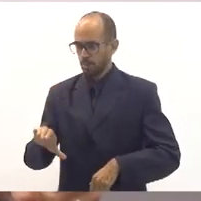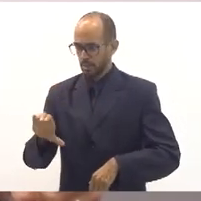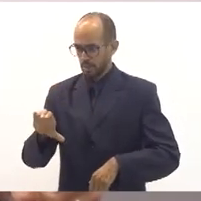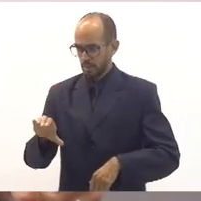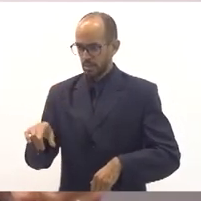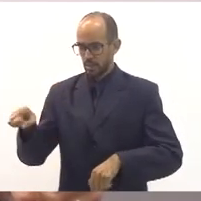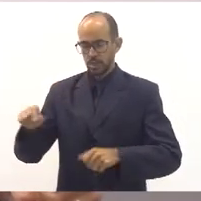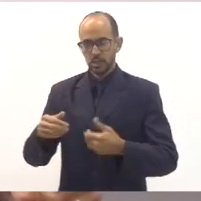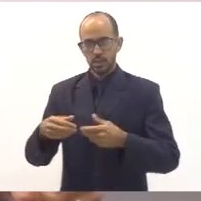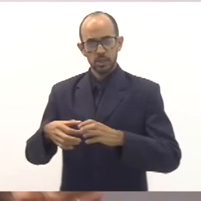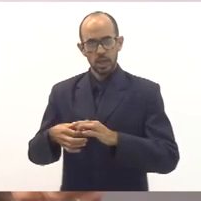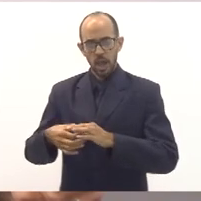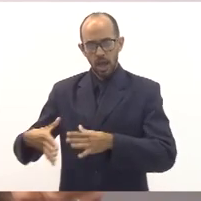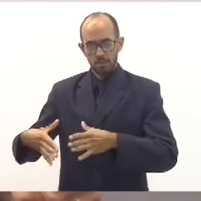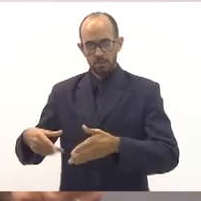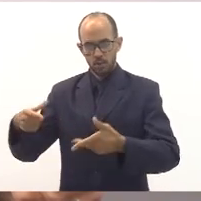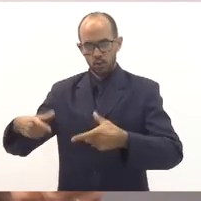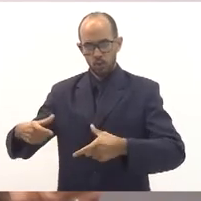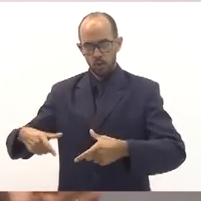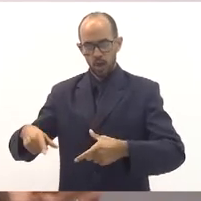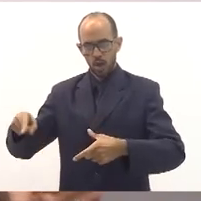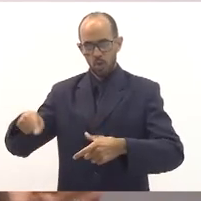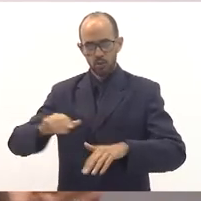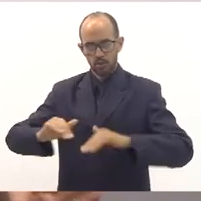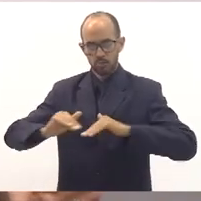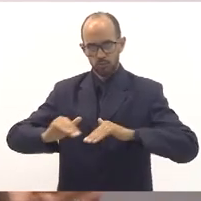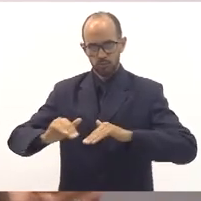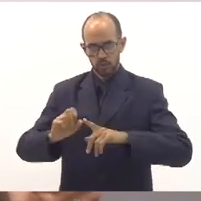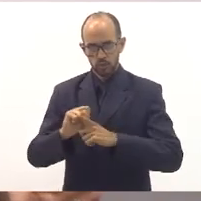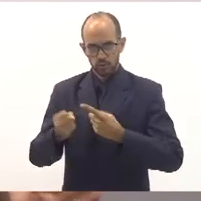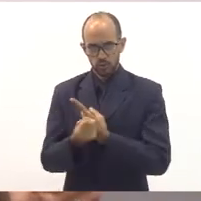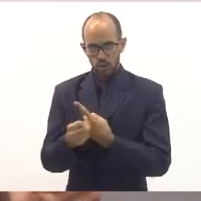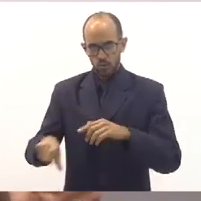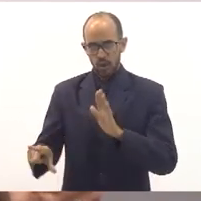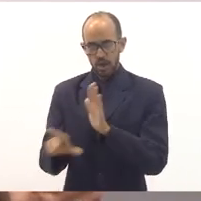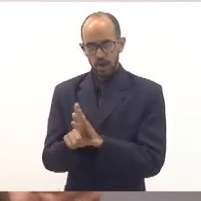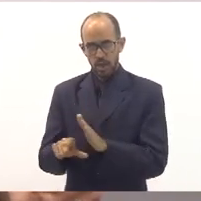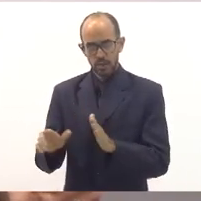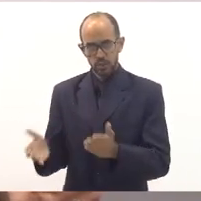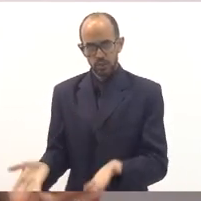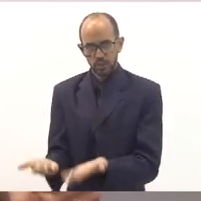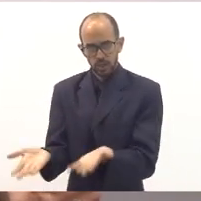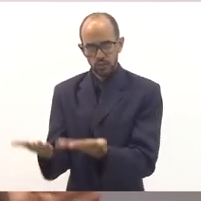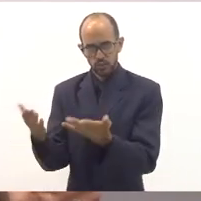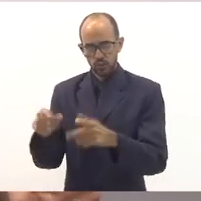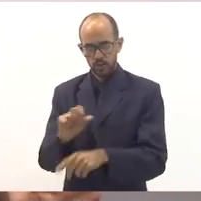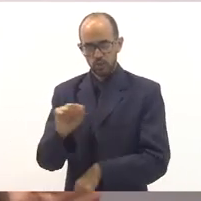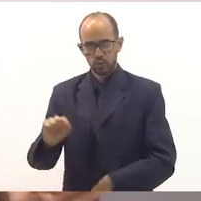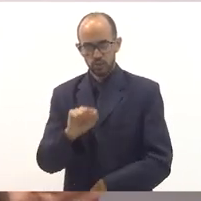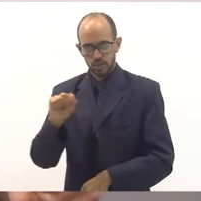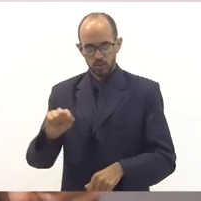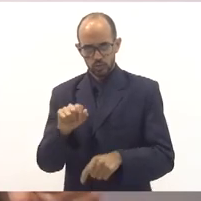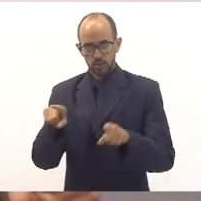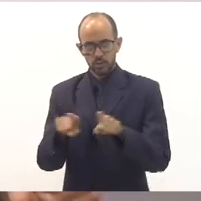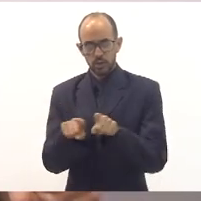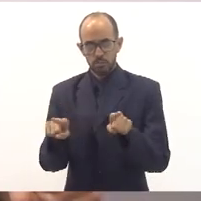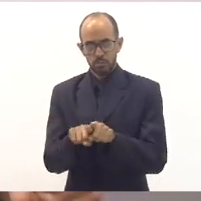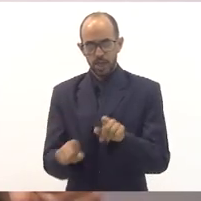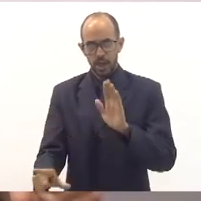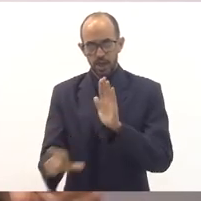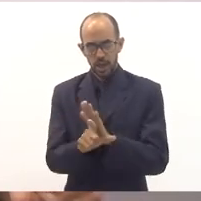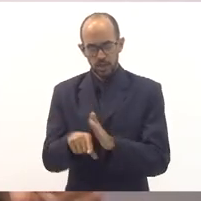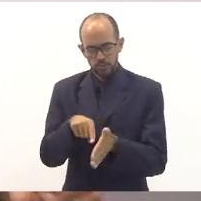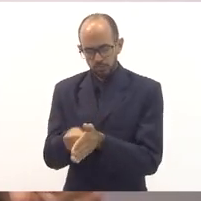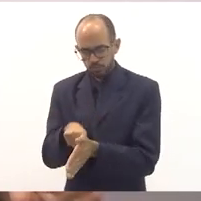abre o espaço para o movimento social nada disso a própria lei de incentivo e das associações a própria lei de incentivo à